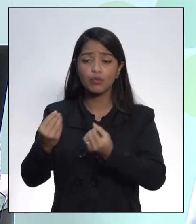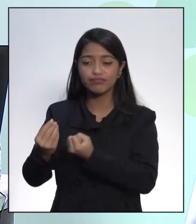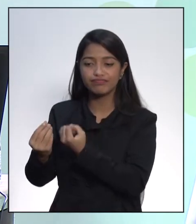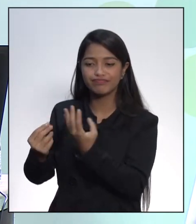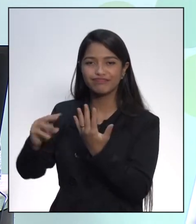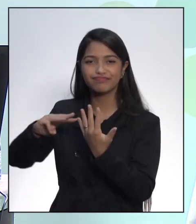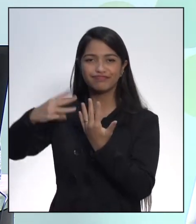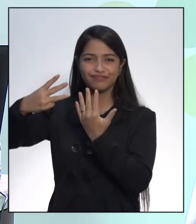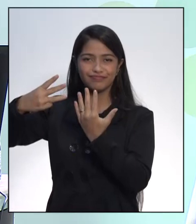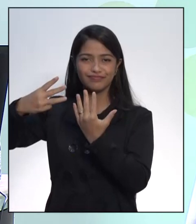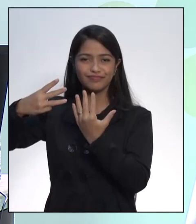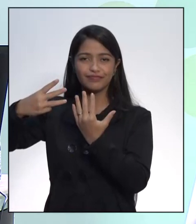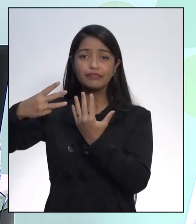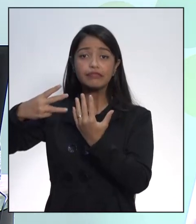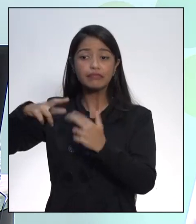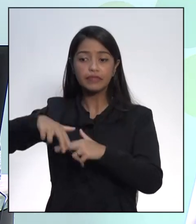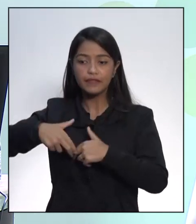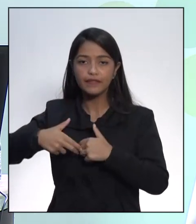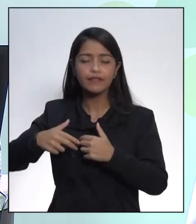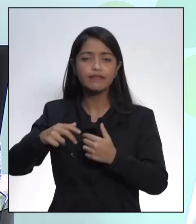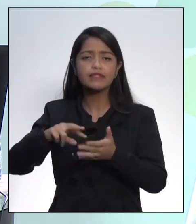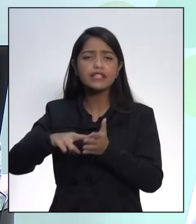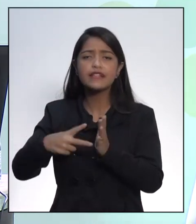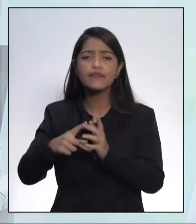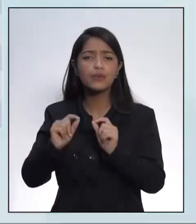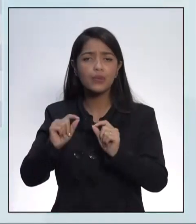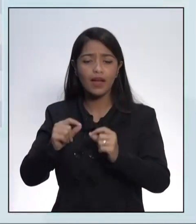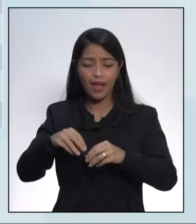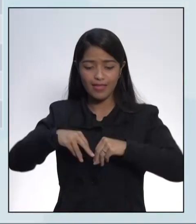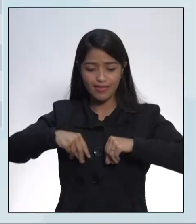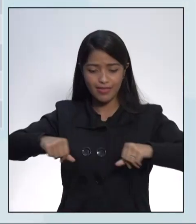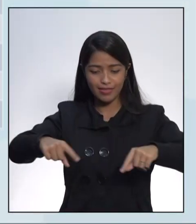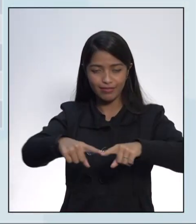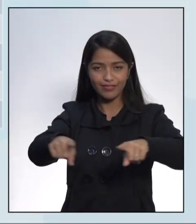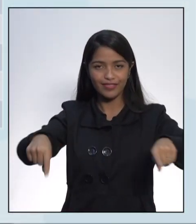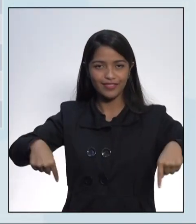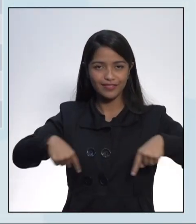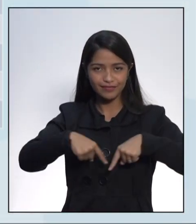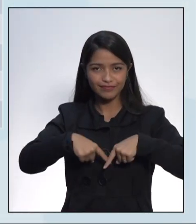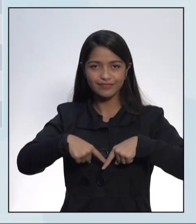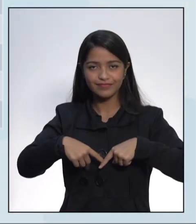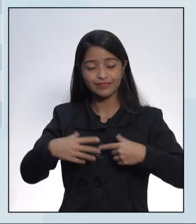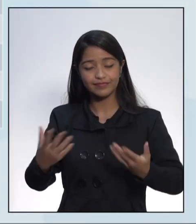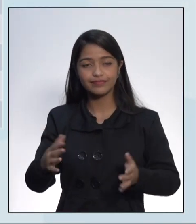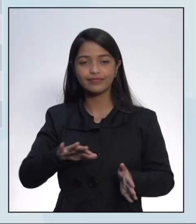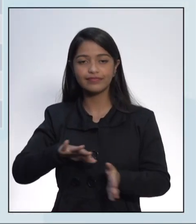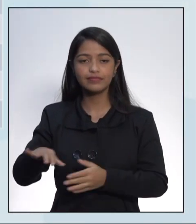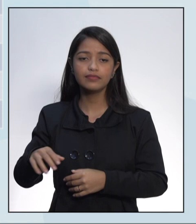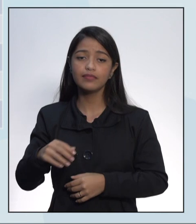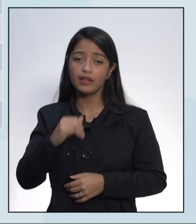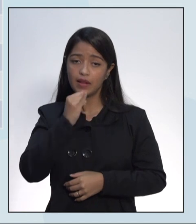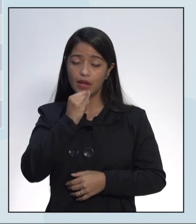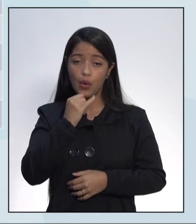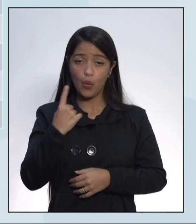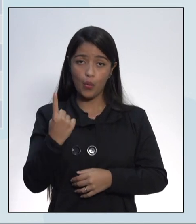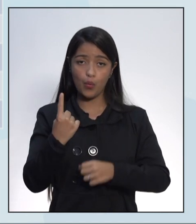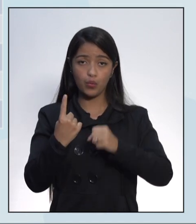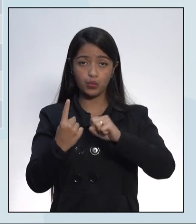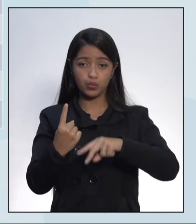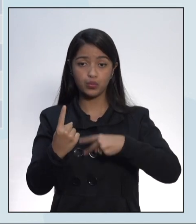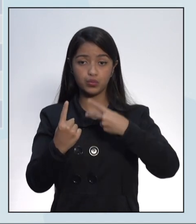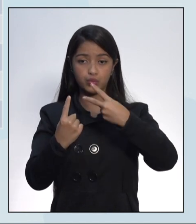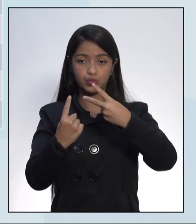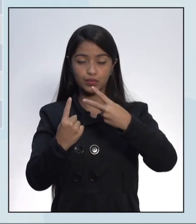areia, né, ocupava. Então, vamos lá, rapidinho ali, ó. Quando o valor do lado é 1, então 1 ao quadrado, 1 ao